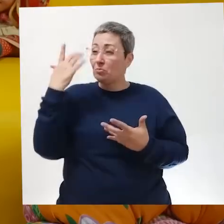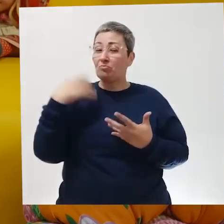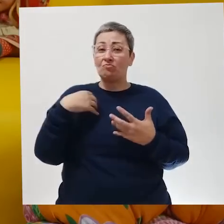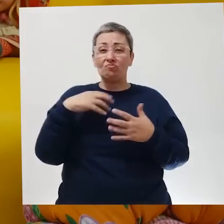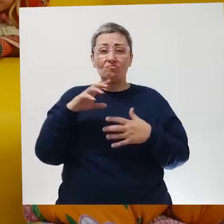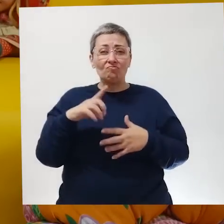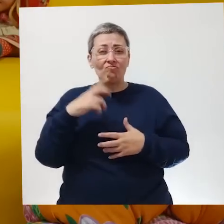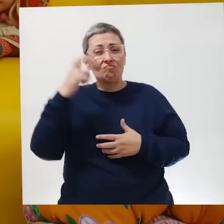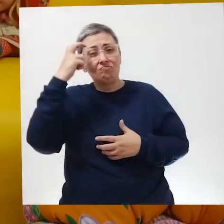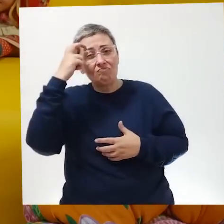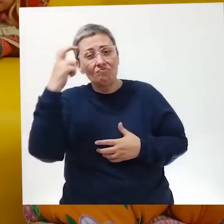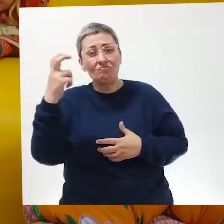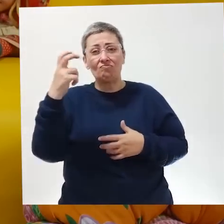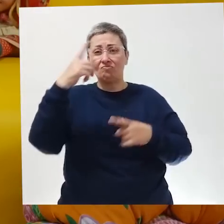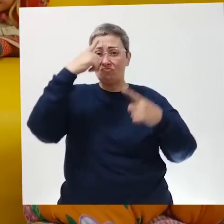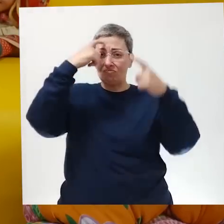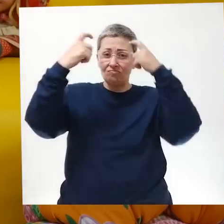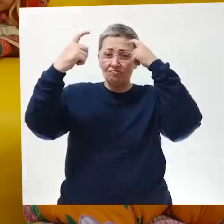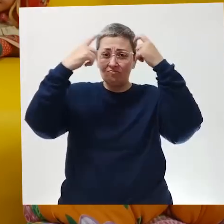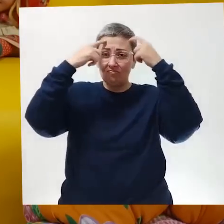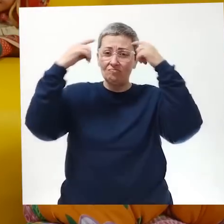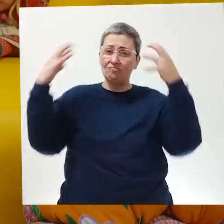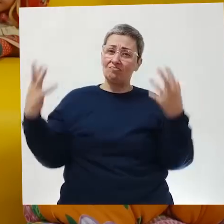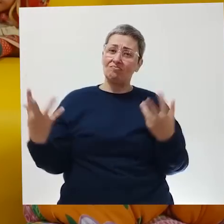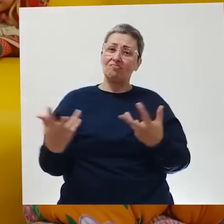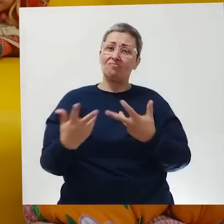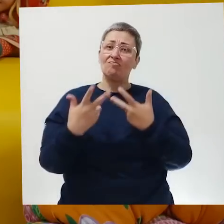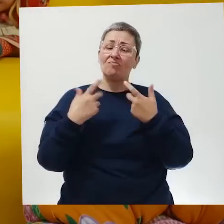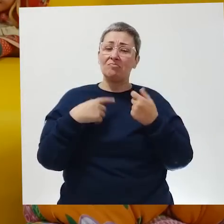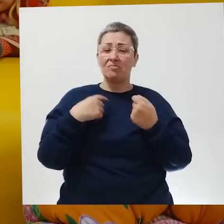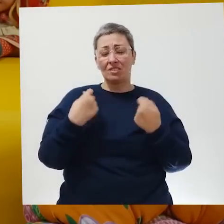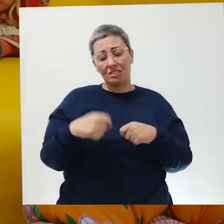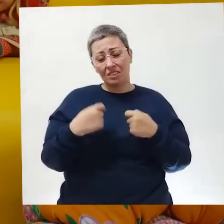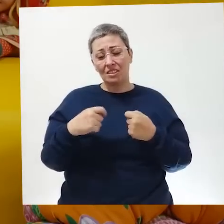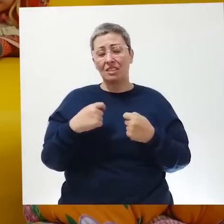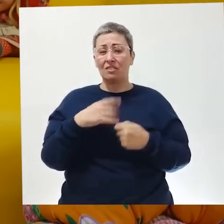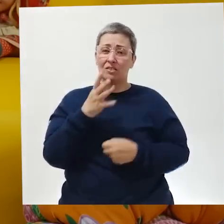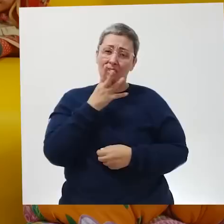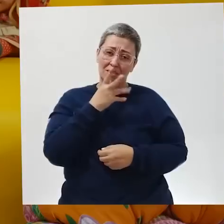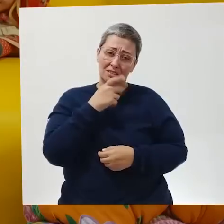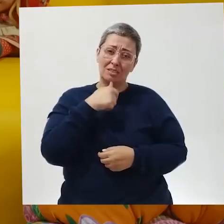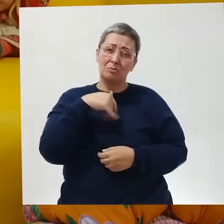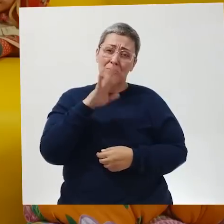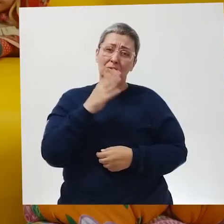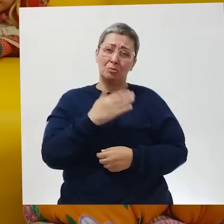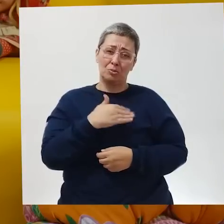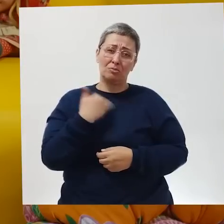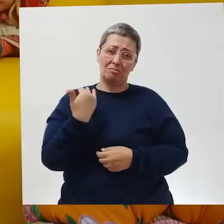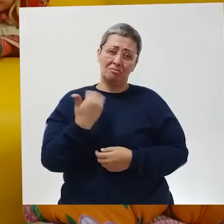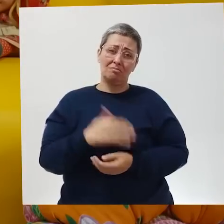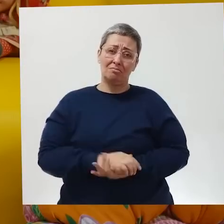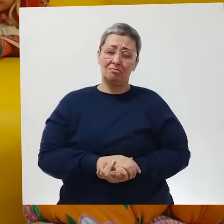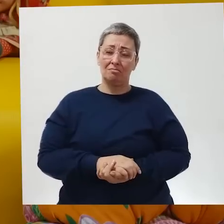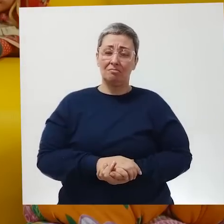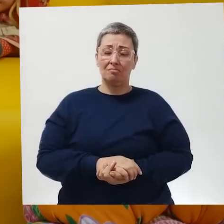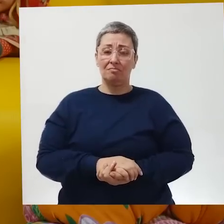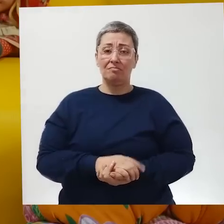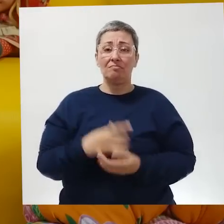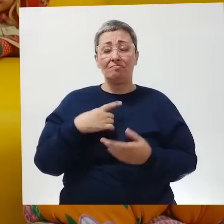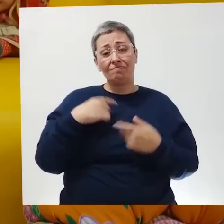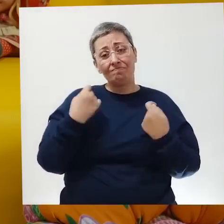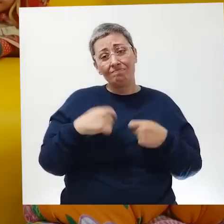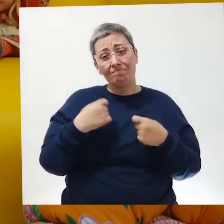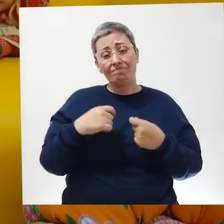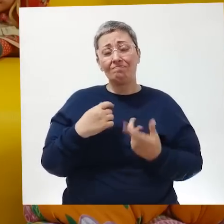tão inteligentes, tão criativas, tão maravilhosas, deveriam demorar para ir embora desse mundo.